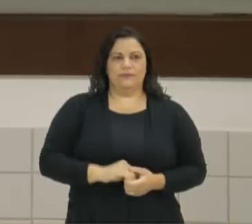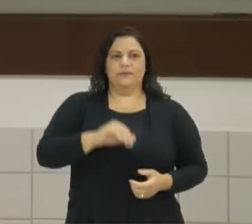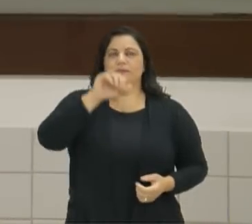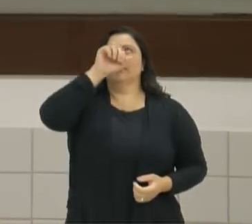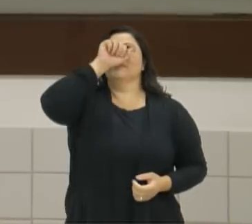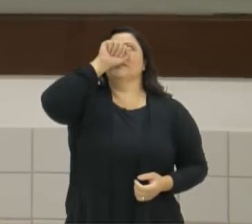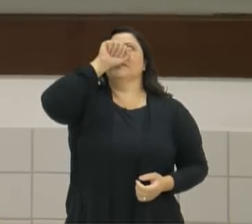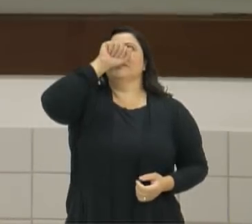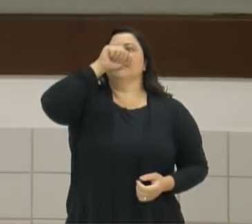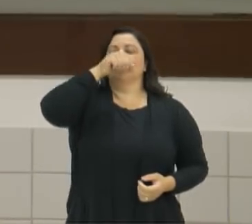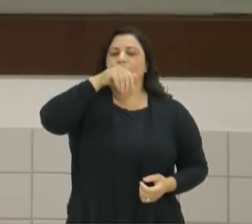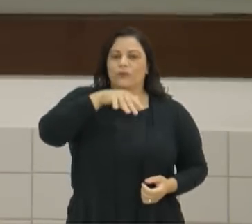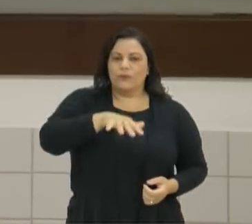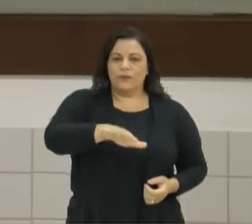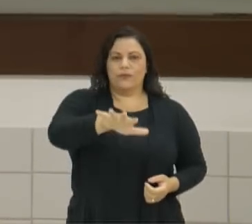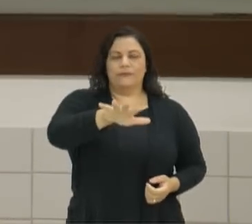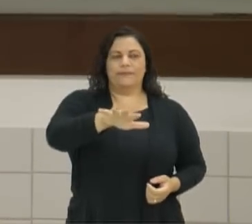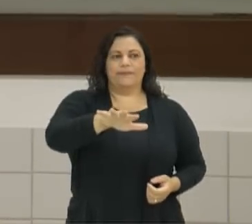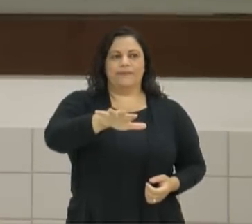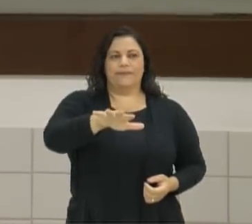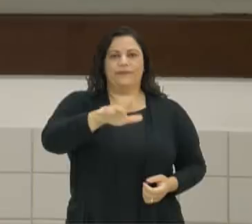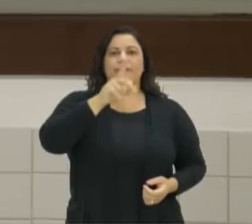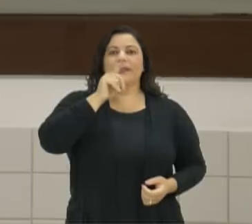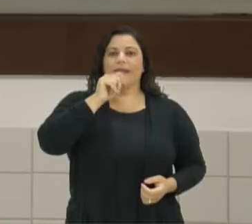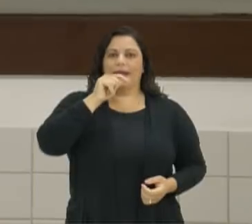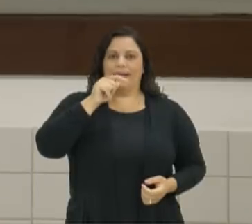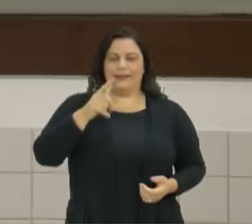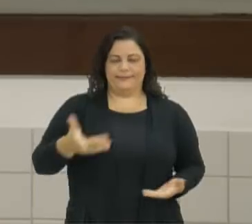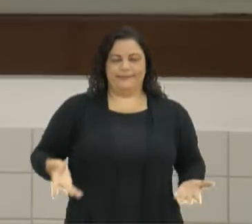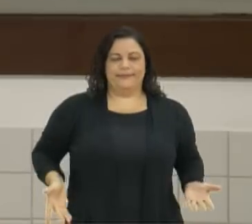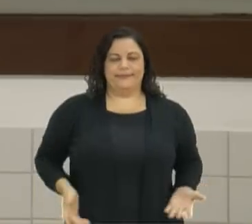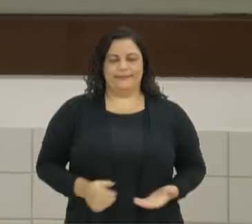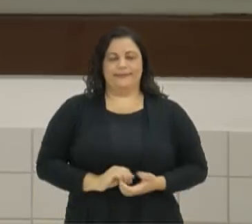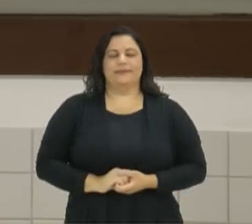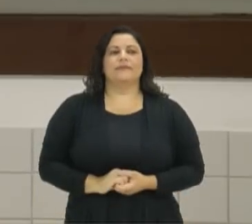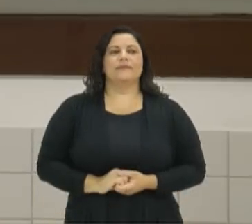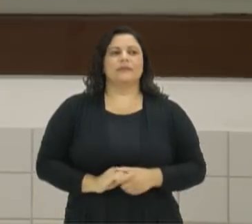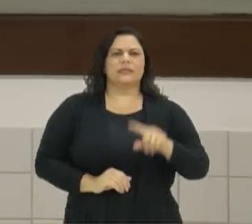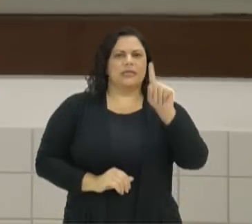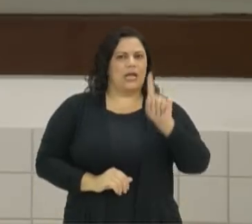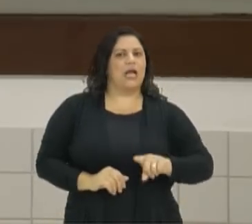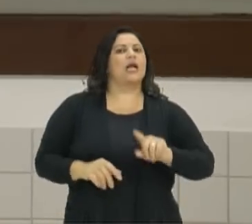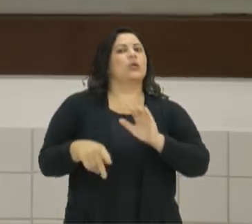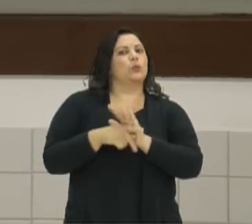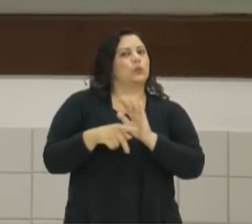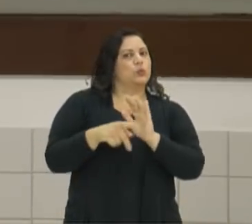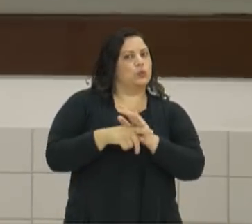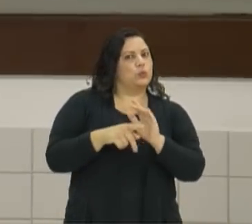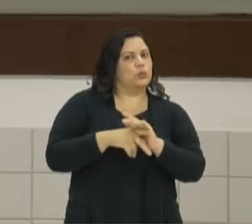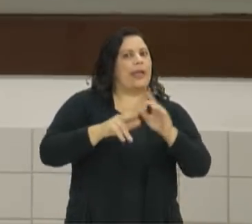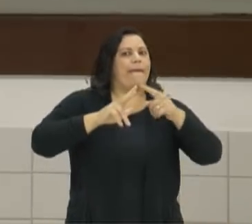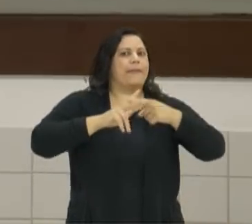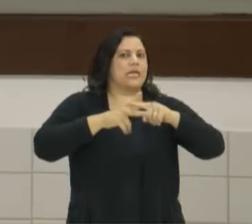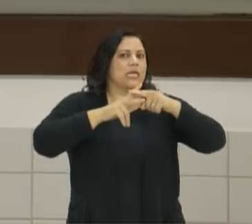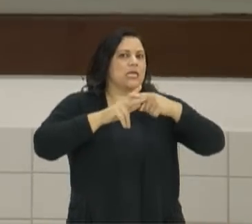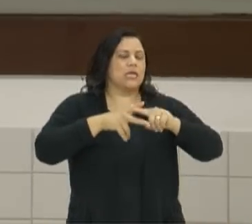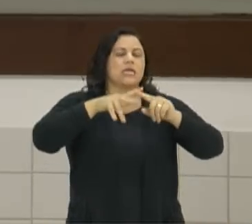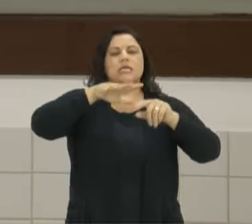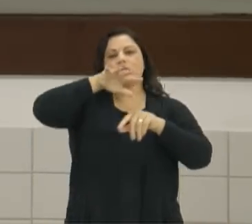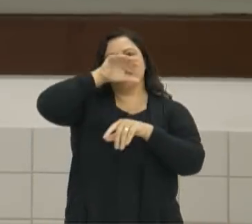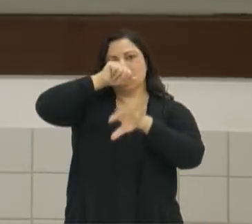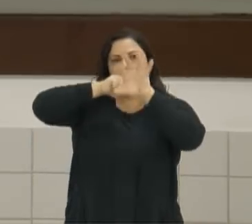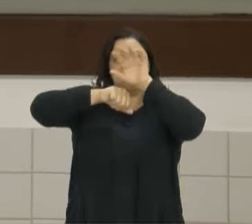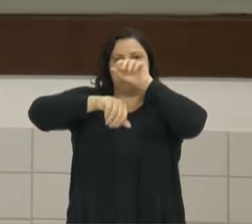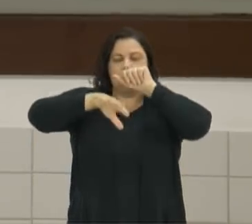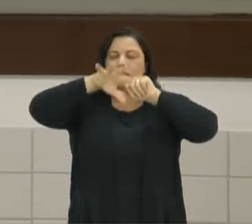expiro, solto o ar dentro da água, tá? Isso chama-se mecânica de respiração na natação.